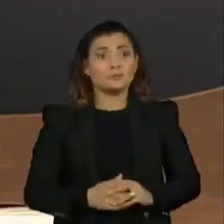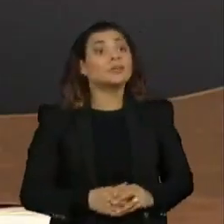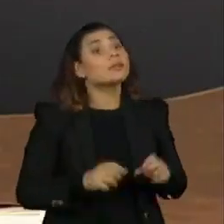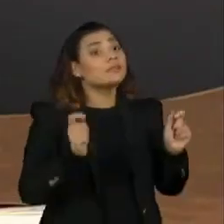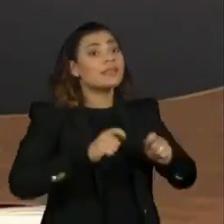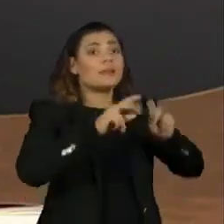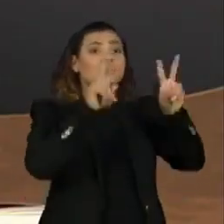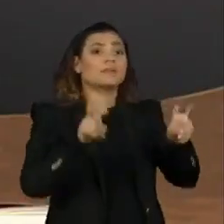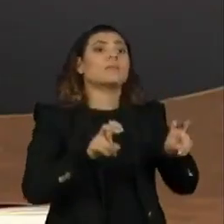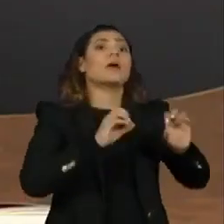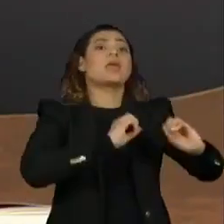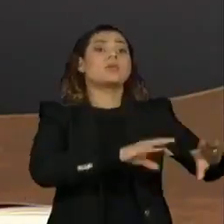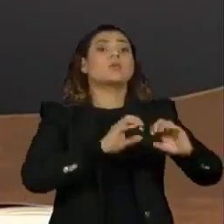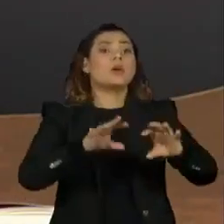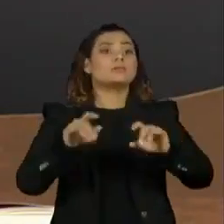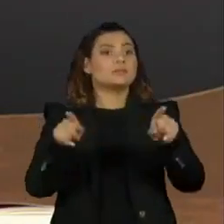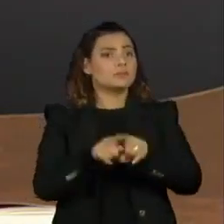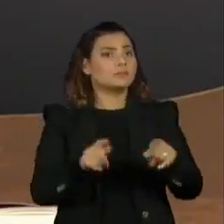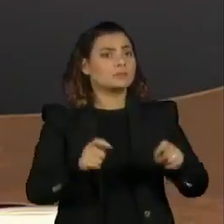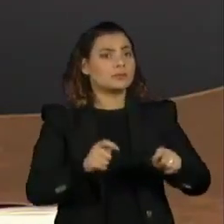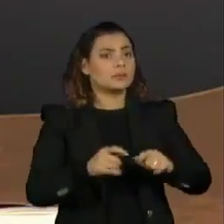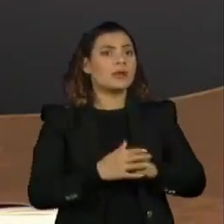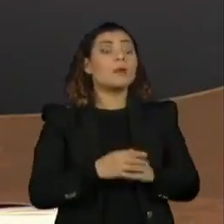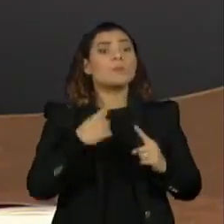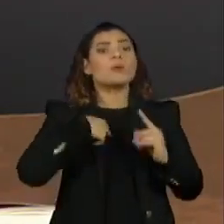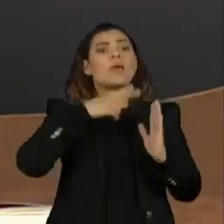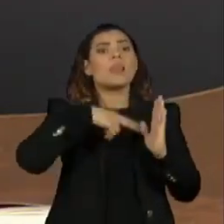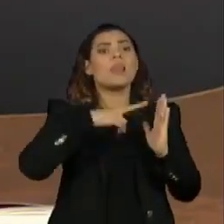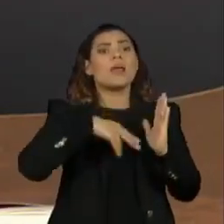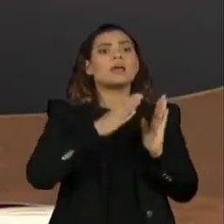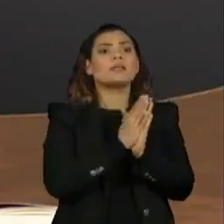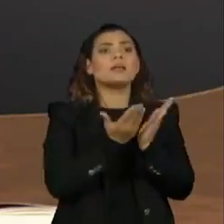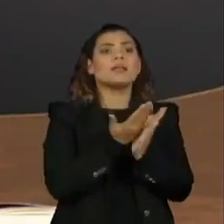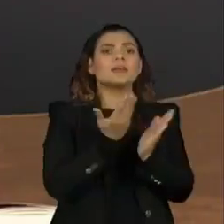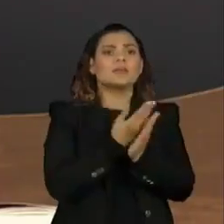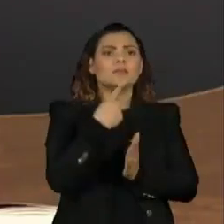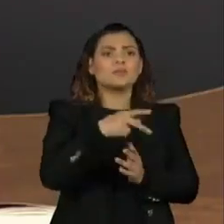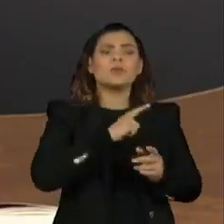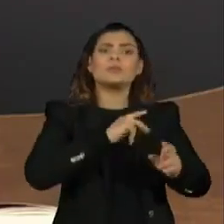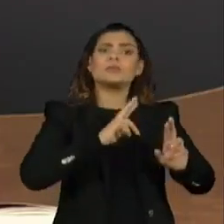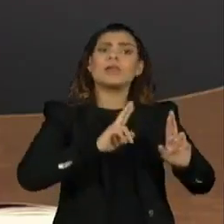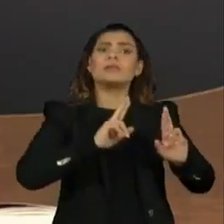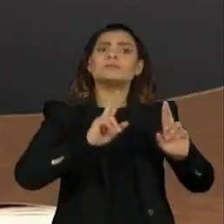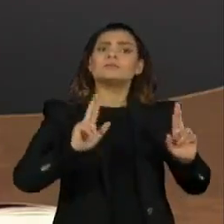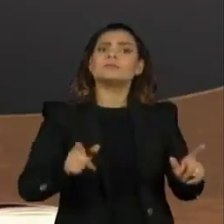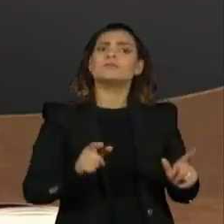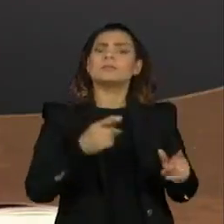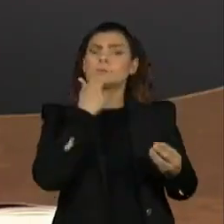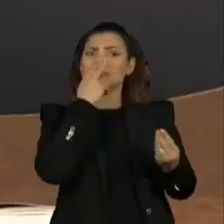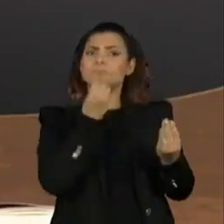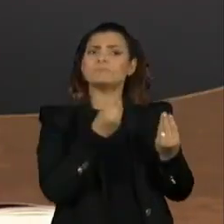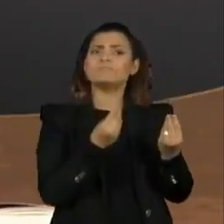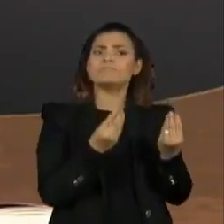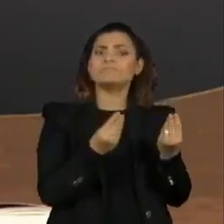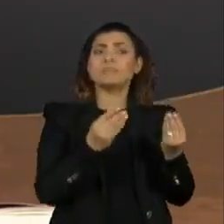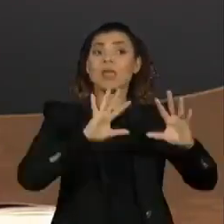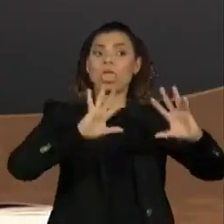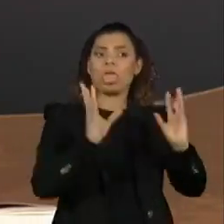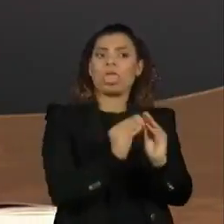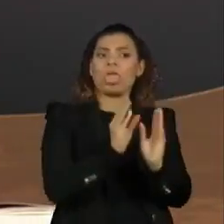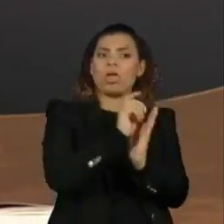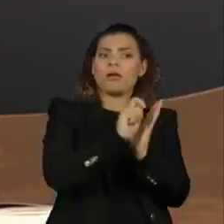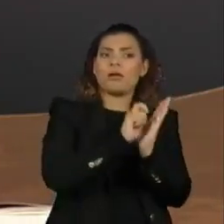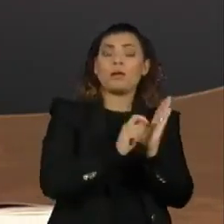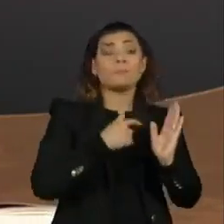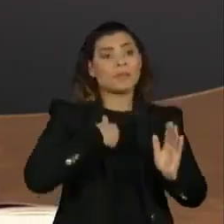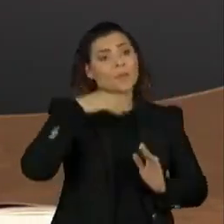um pouquinho de educação, né, Laurentino? Porque lendo o seu livro, quando você fala existem umas generalizações, geralmente a generalização é a